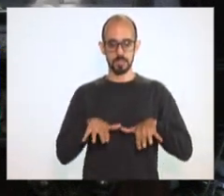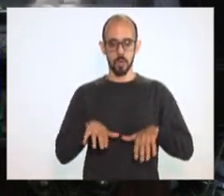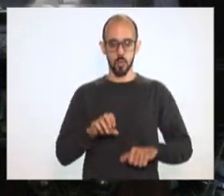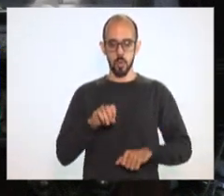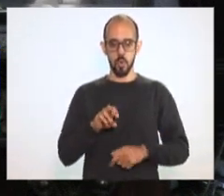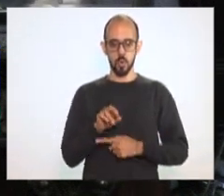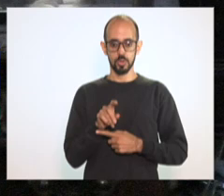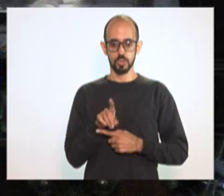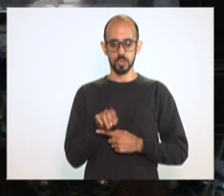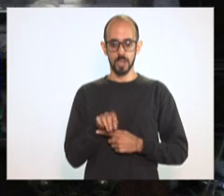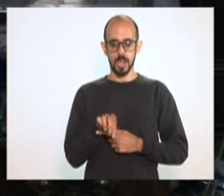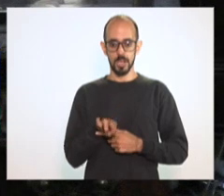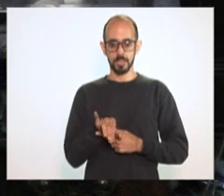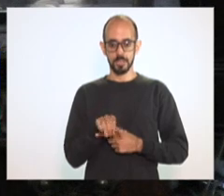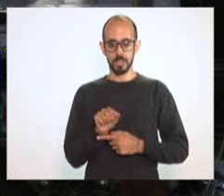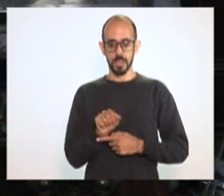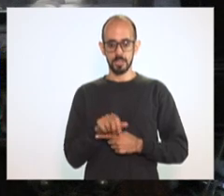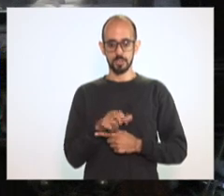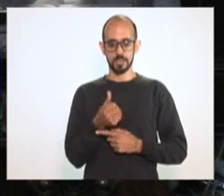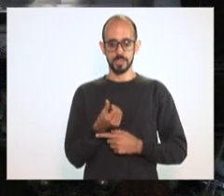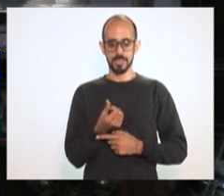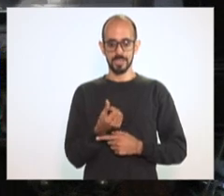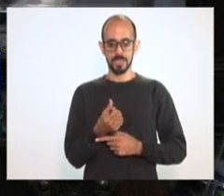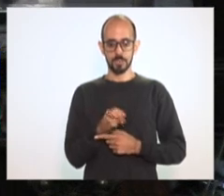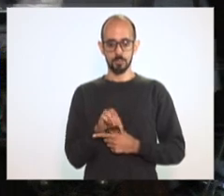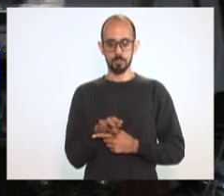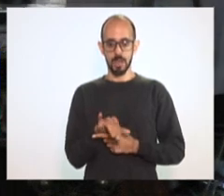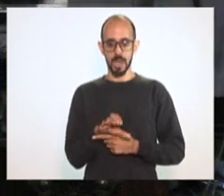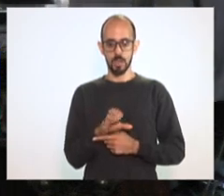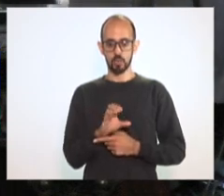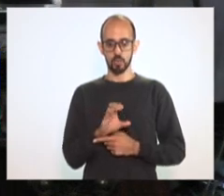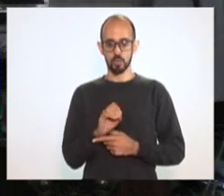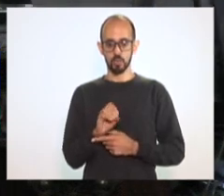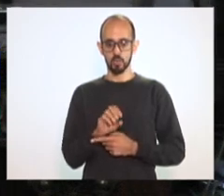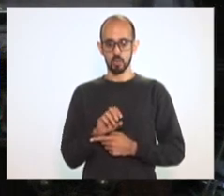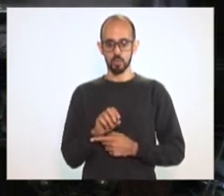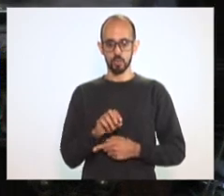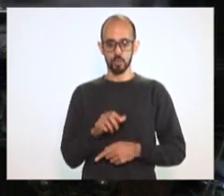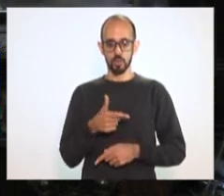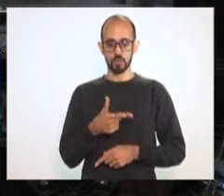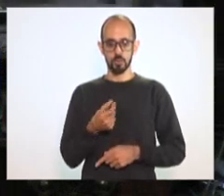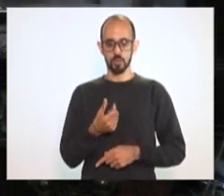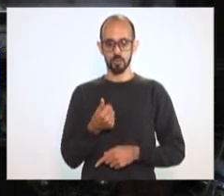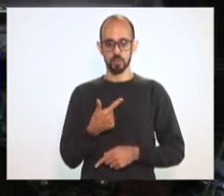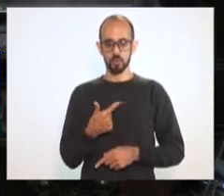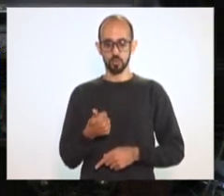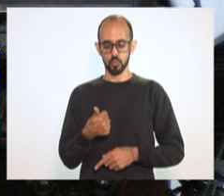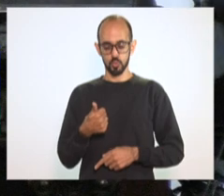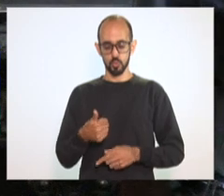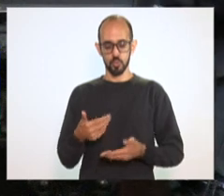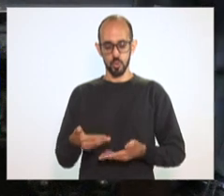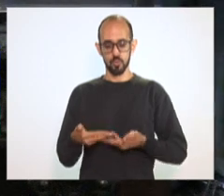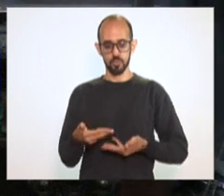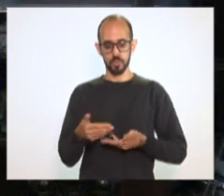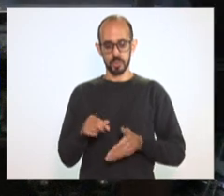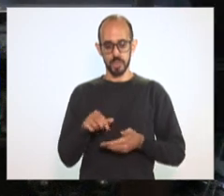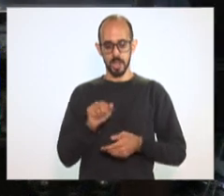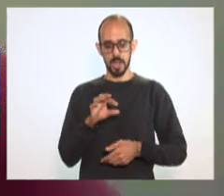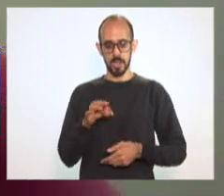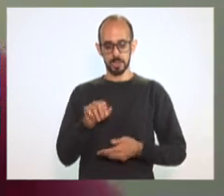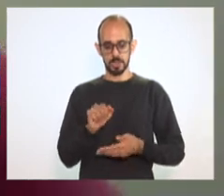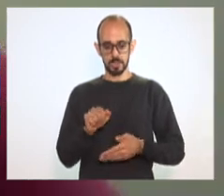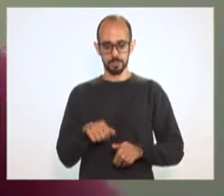16 de março de 2021 presidência convida a deputada Marta Rocha a fazer a leitura da sessão anterior a ata